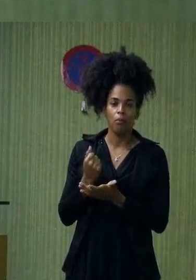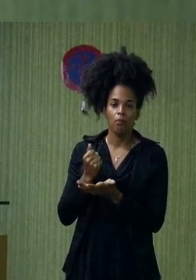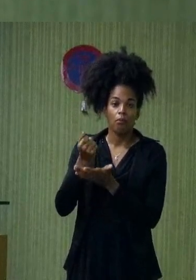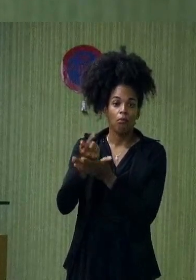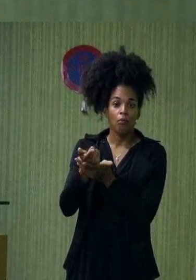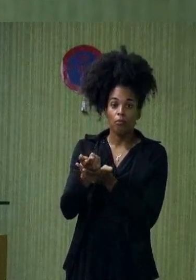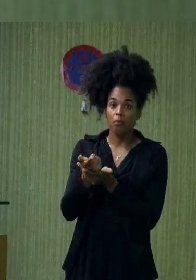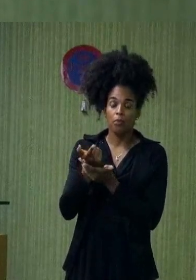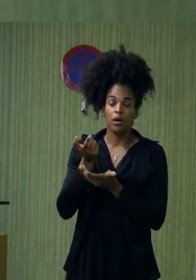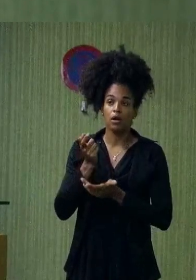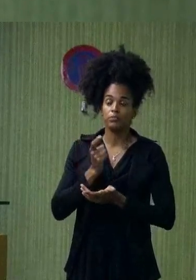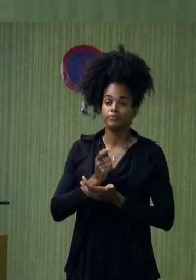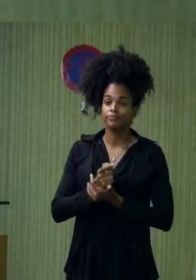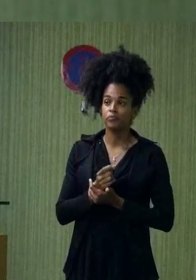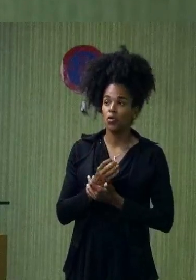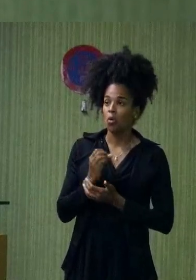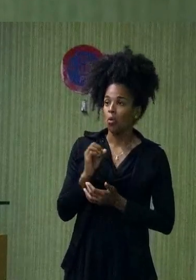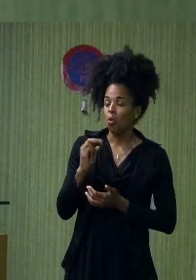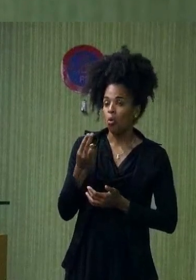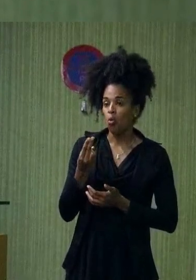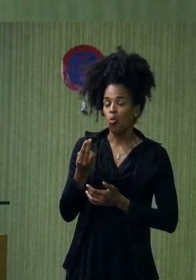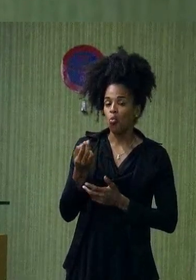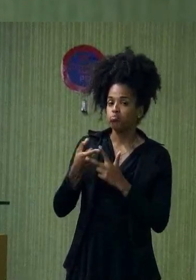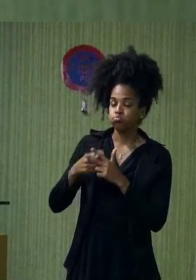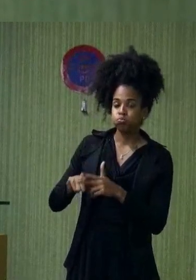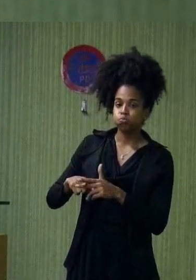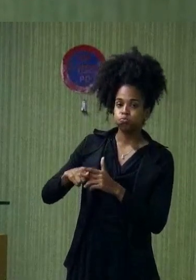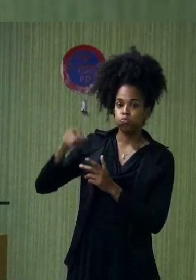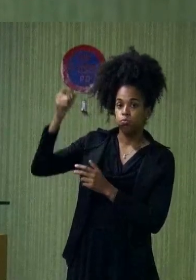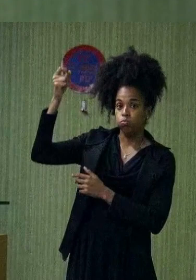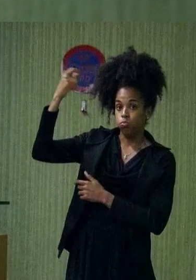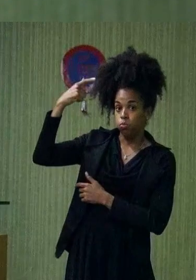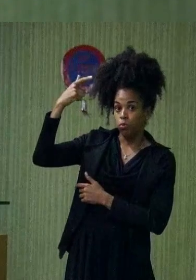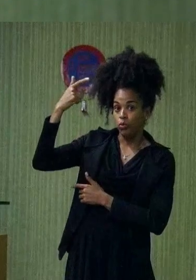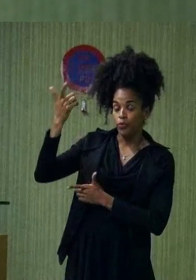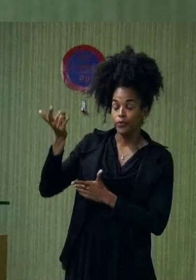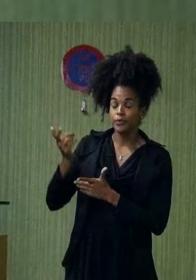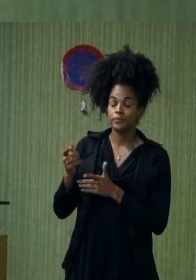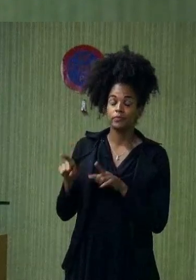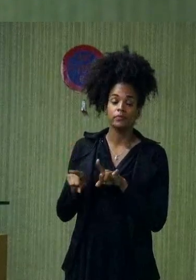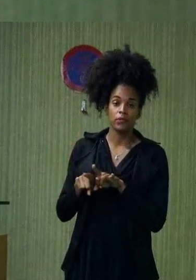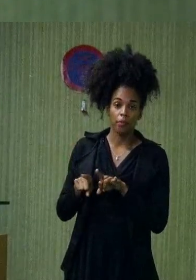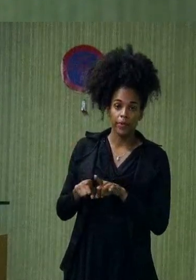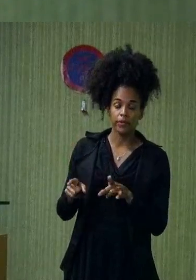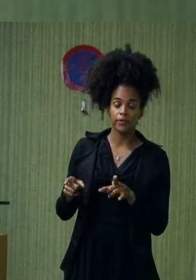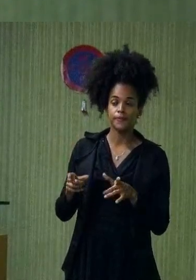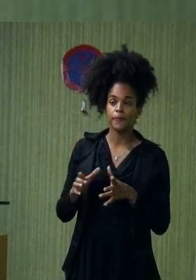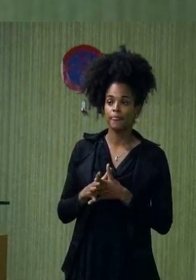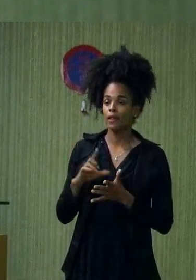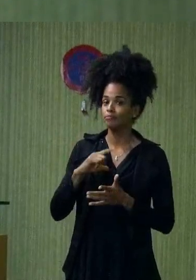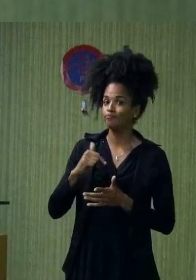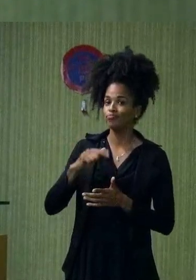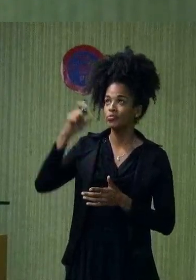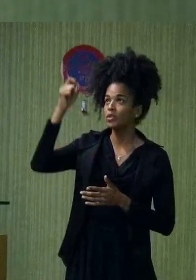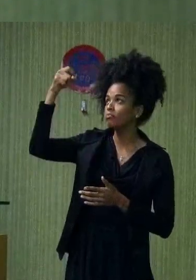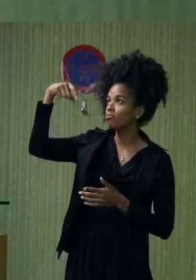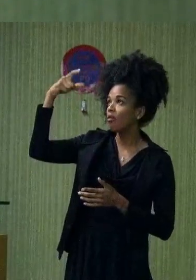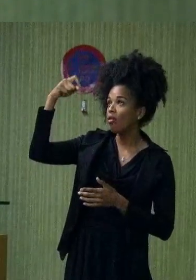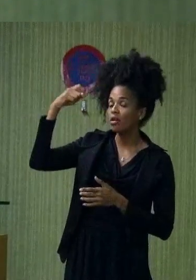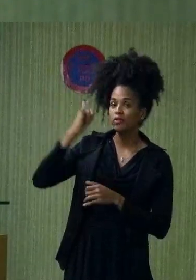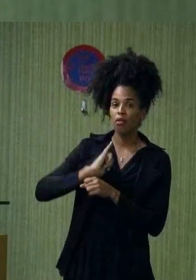aquela aquela bomba ou até grupo gerador instalação de grupos geradores onde não tem luz para todos